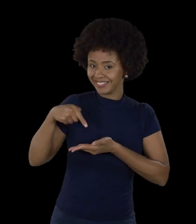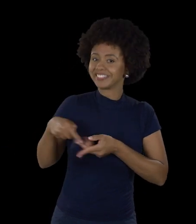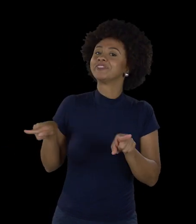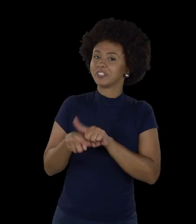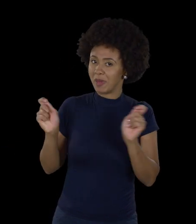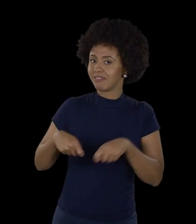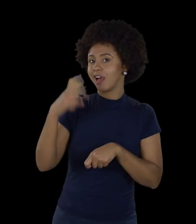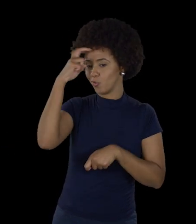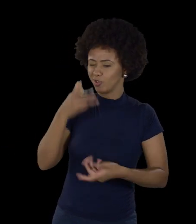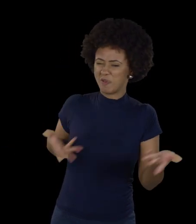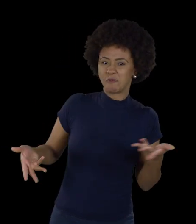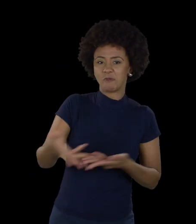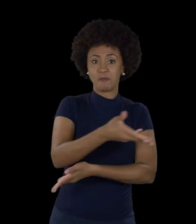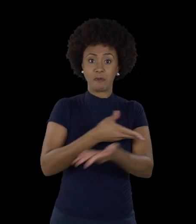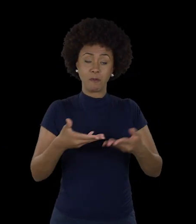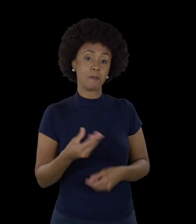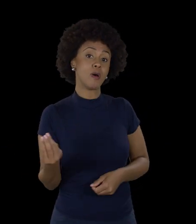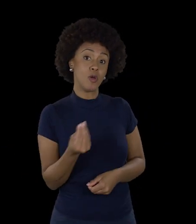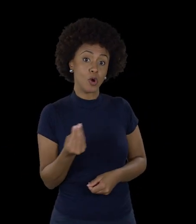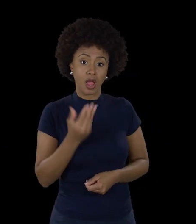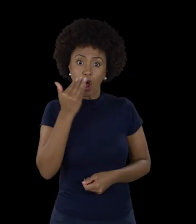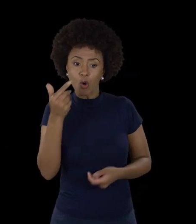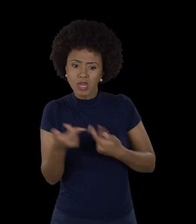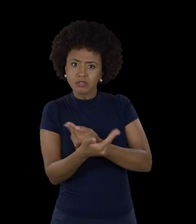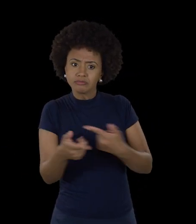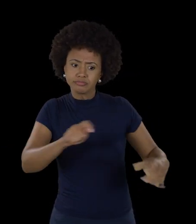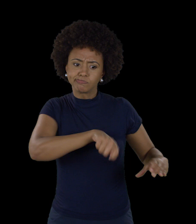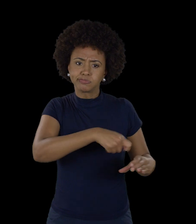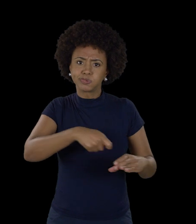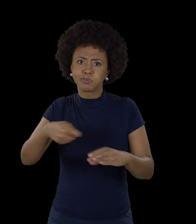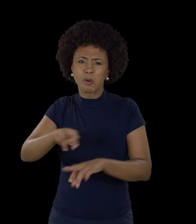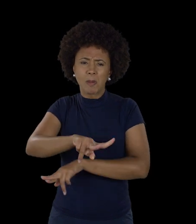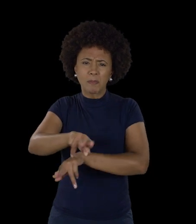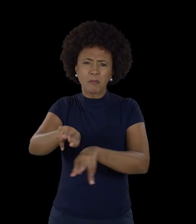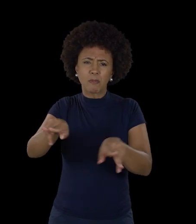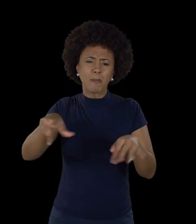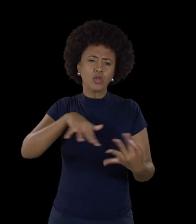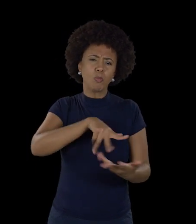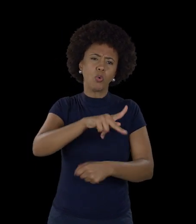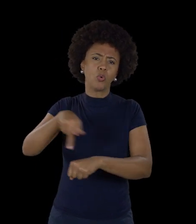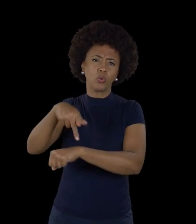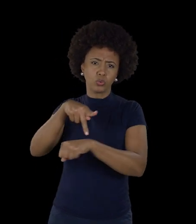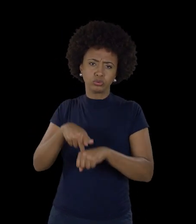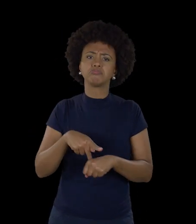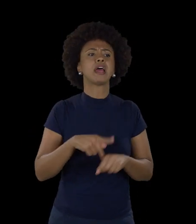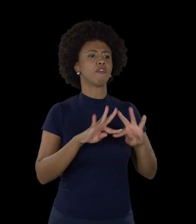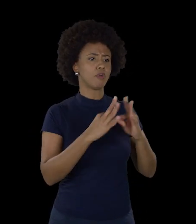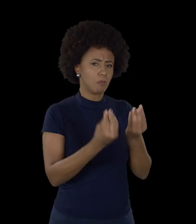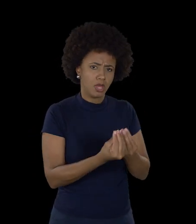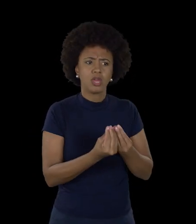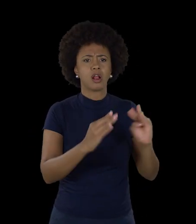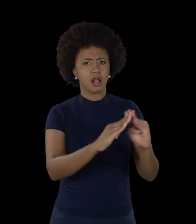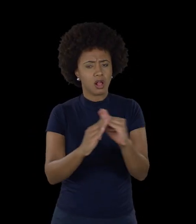mesa é uma outra prova dessa troca enriquecedora. A gastronomia pode se encontrar pratos de diferentes partes do